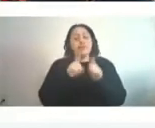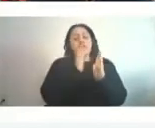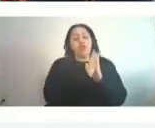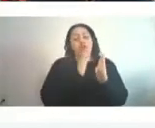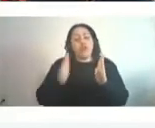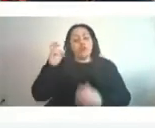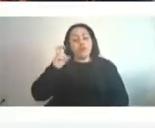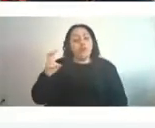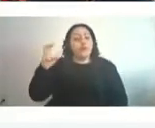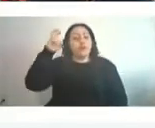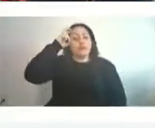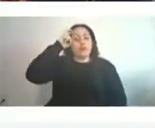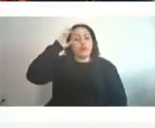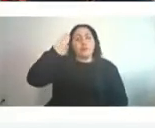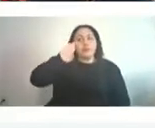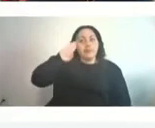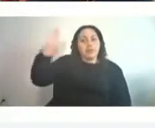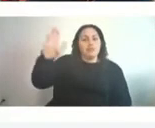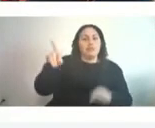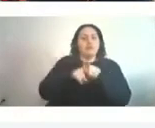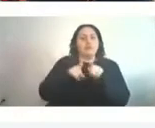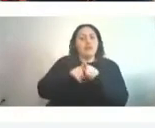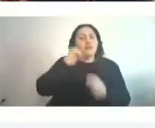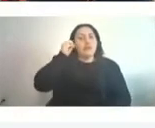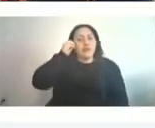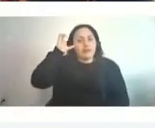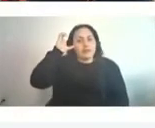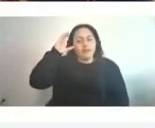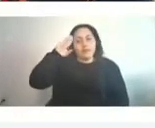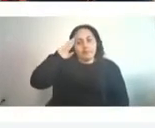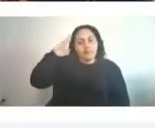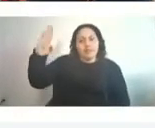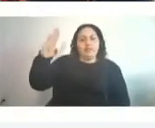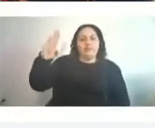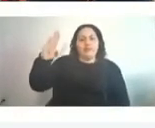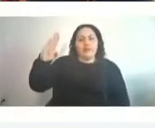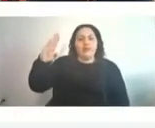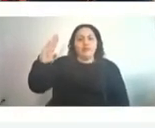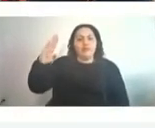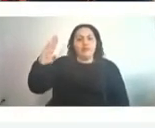saberes teóricos sobre a cultura popular e os saberes da prática.